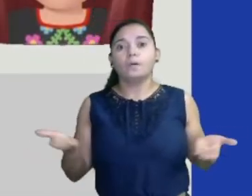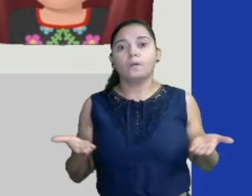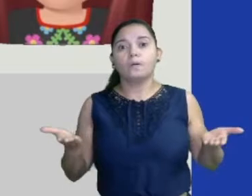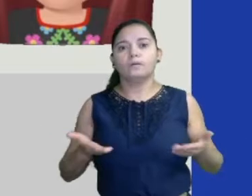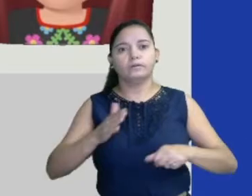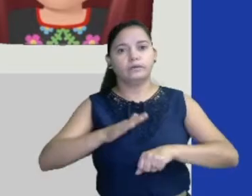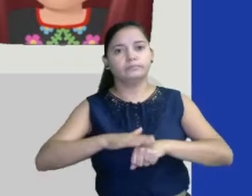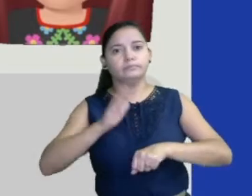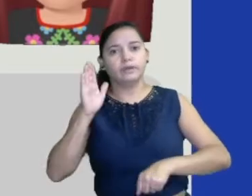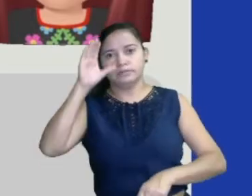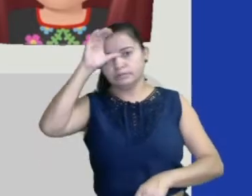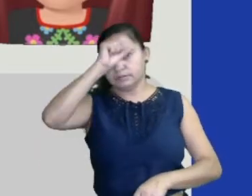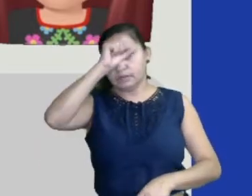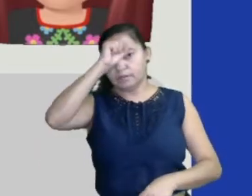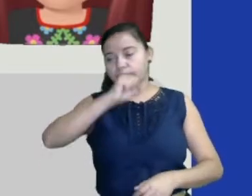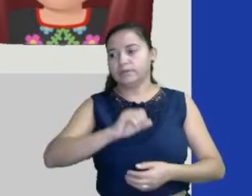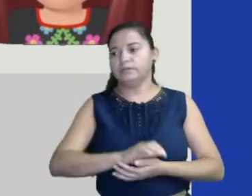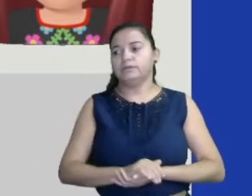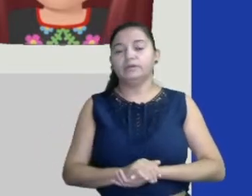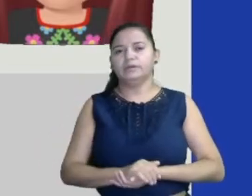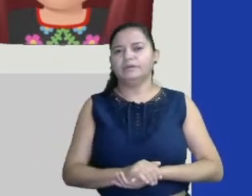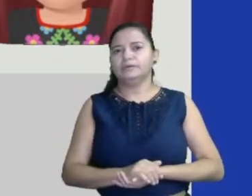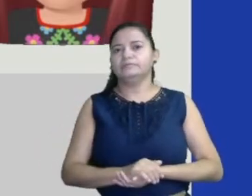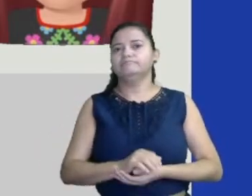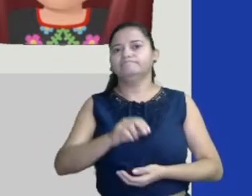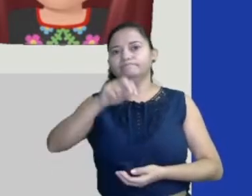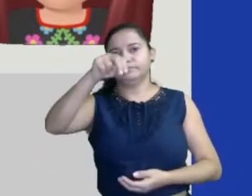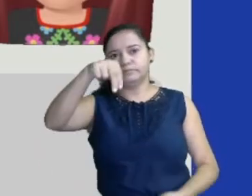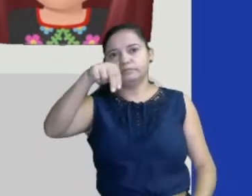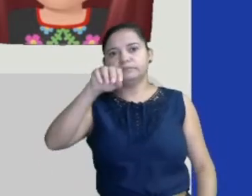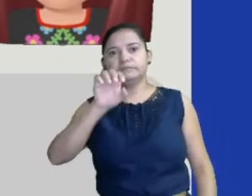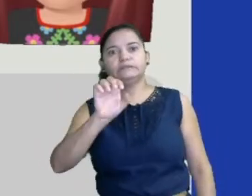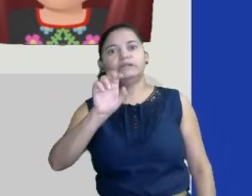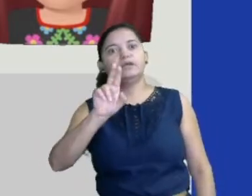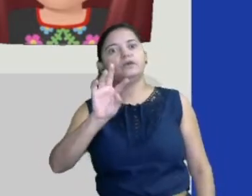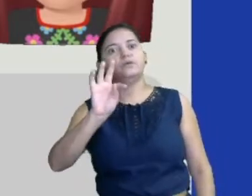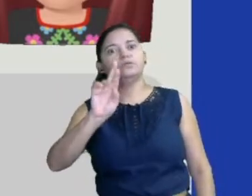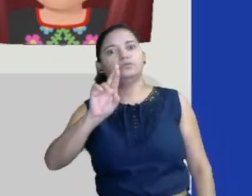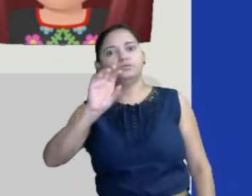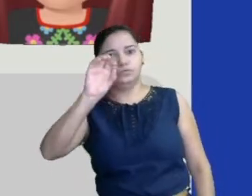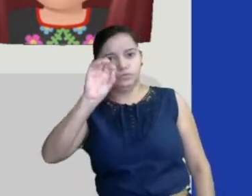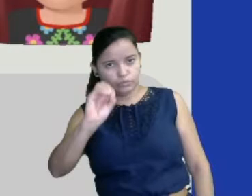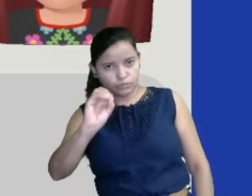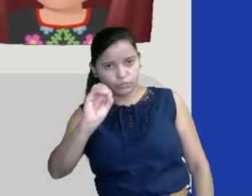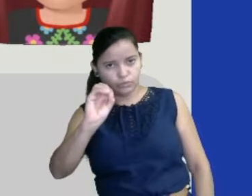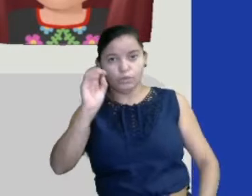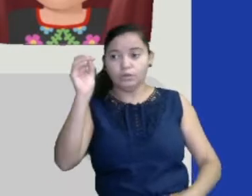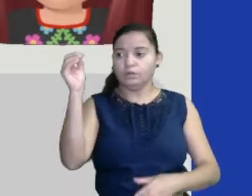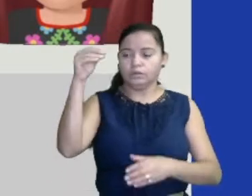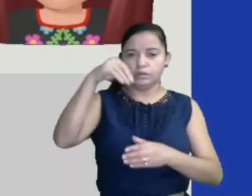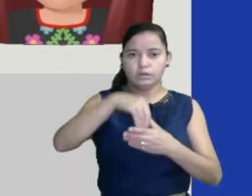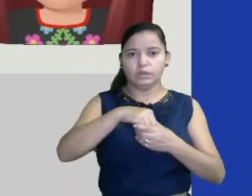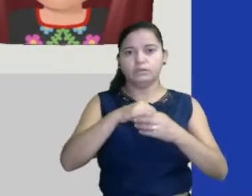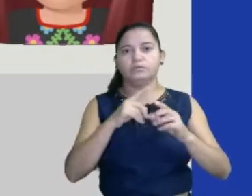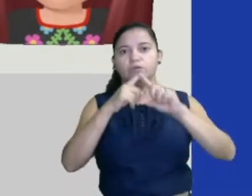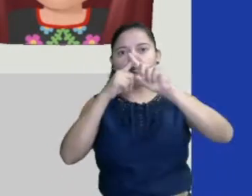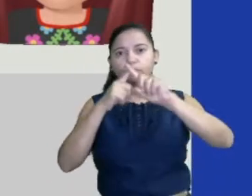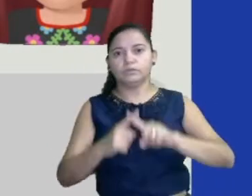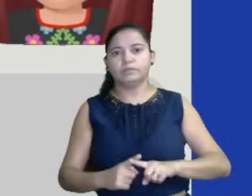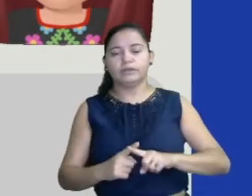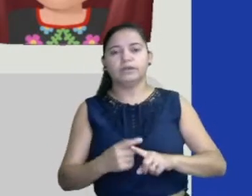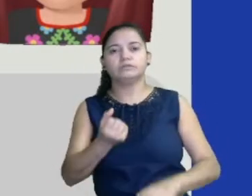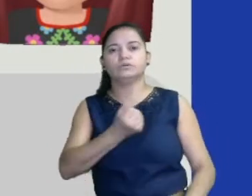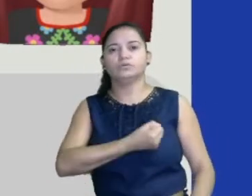uma propriedade que a propriedade do elemento neutro o o elemento neutro da multiplicação esse é o número